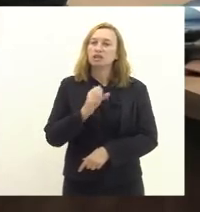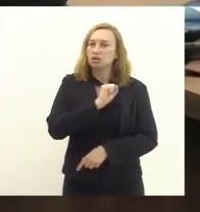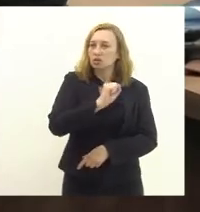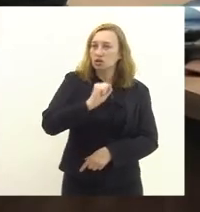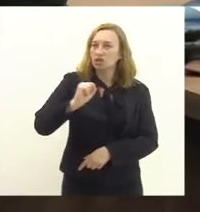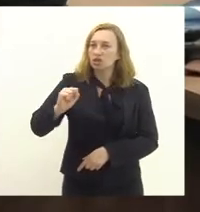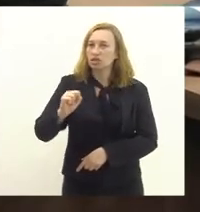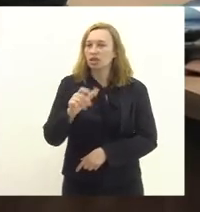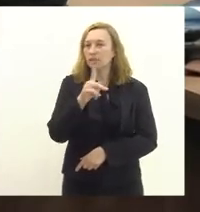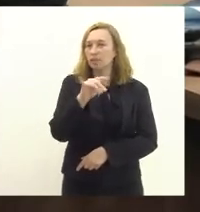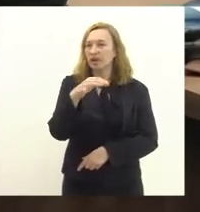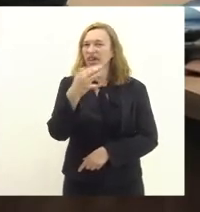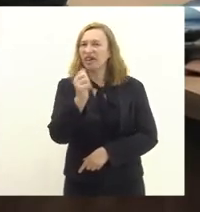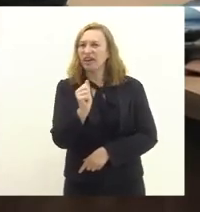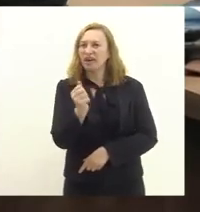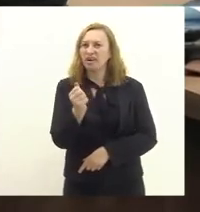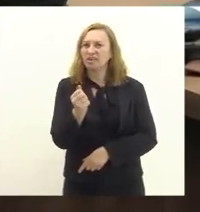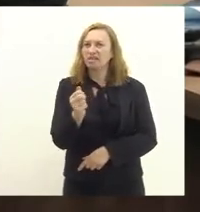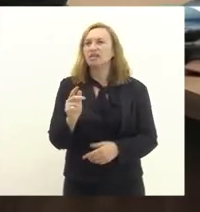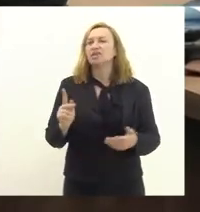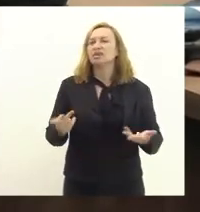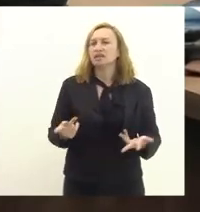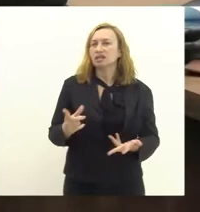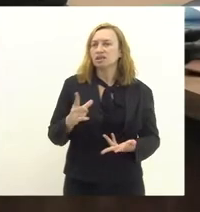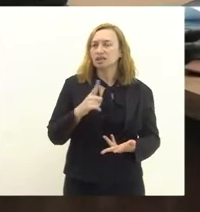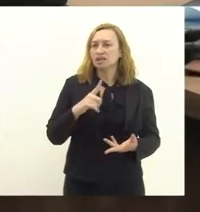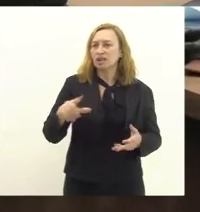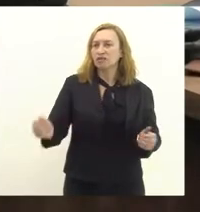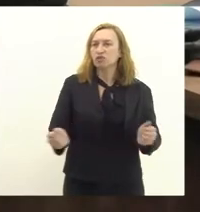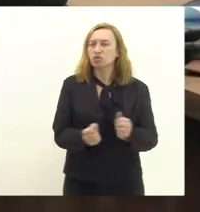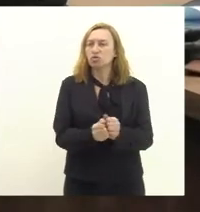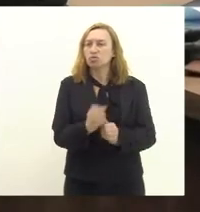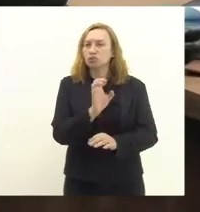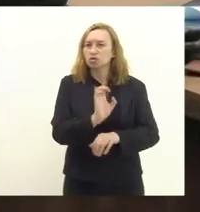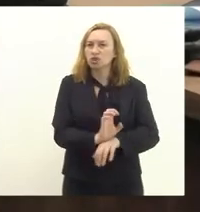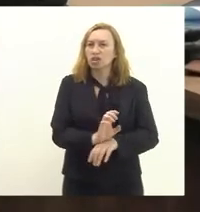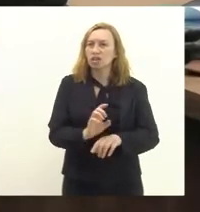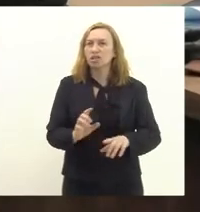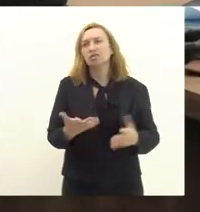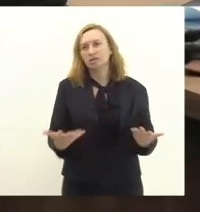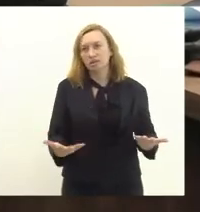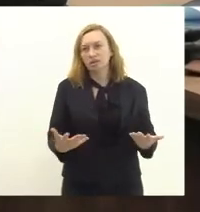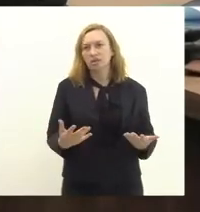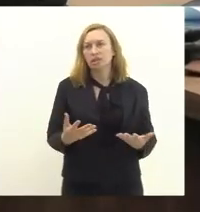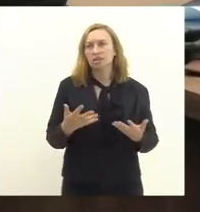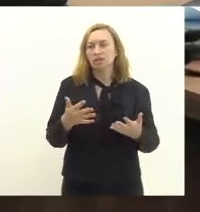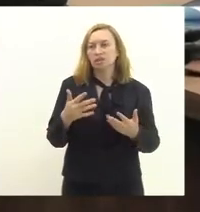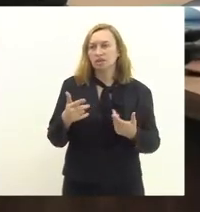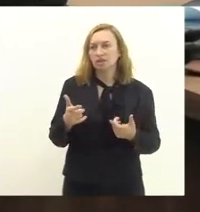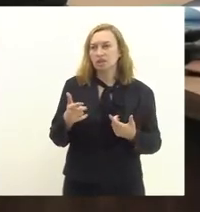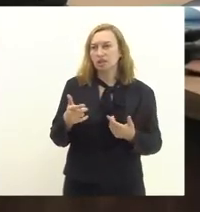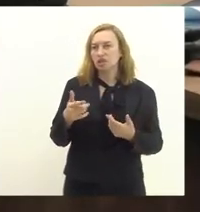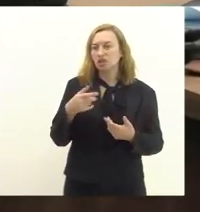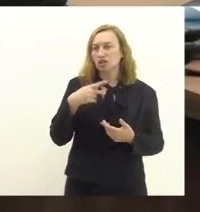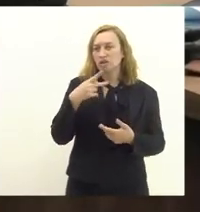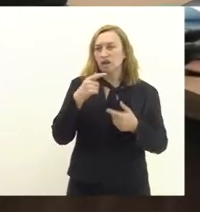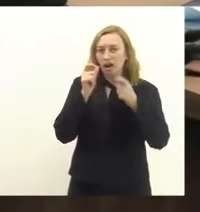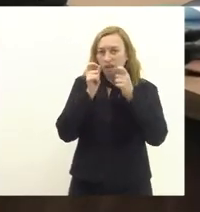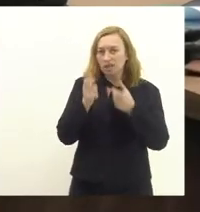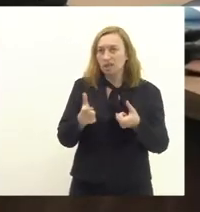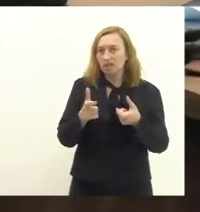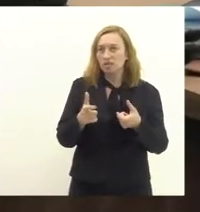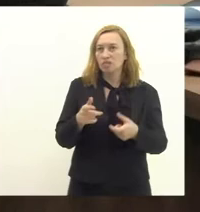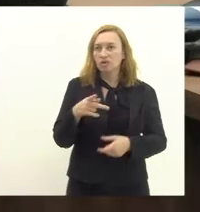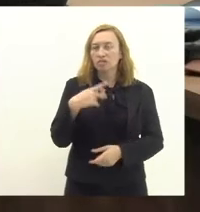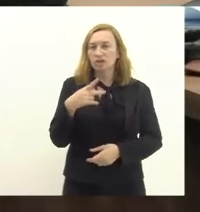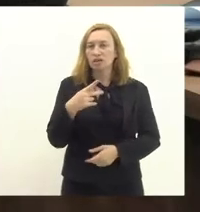lá da Penha, né? E que teve a participação do Estado, ou seja, queria chamar para esse viés a atenção. Estamos falando